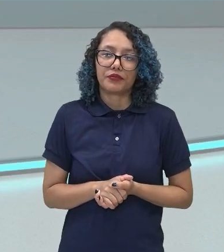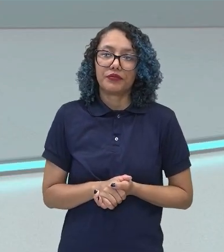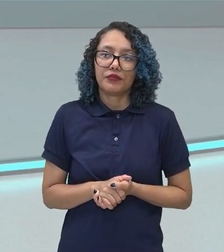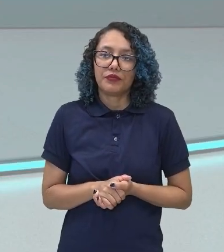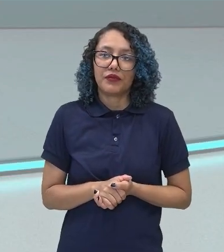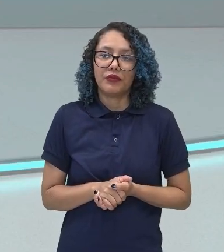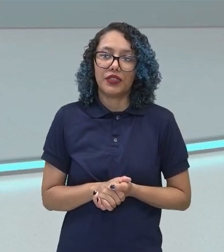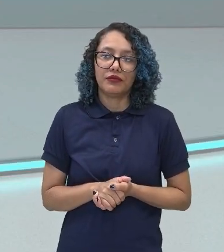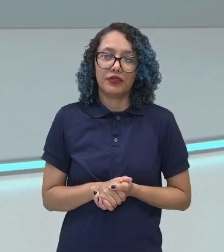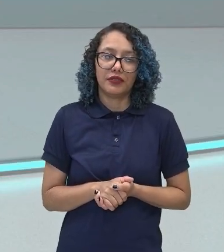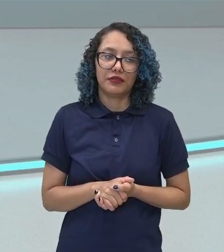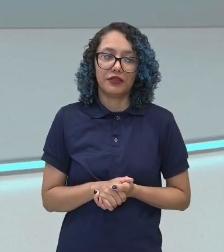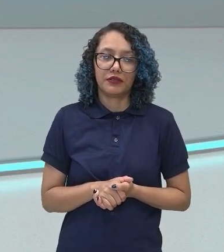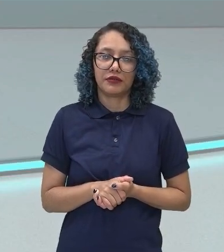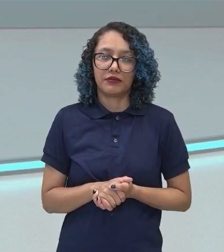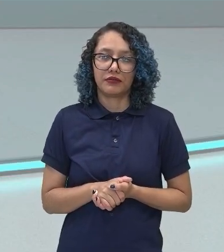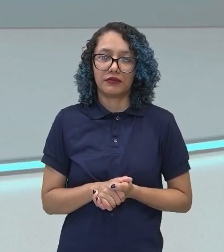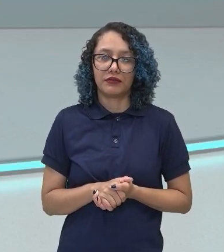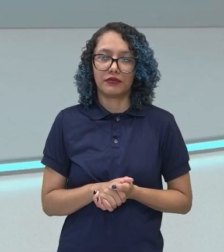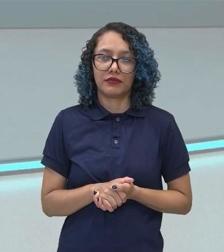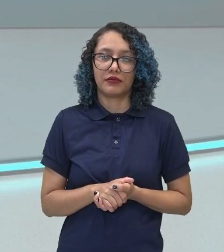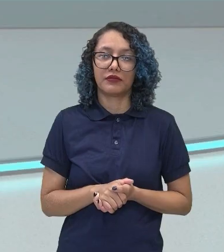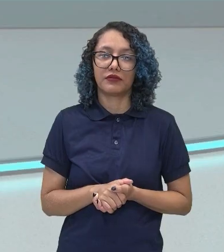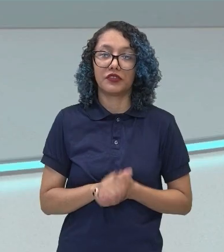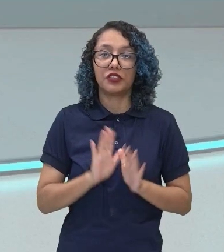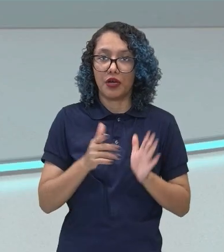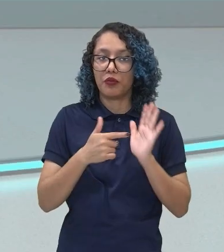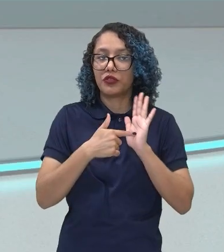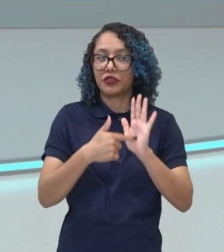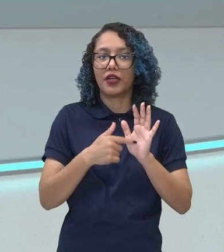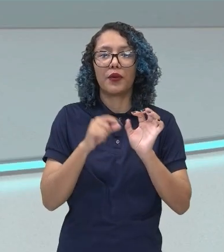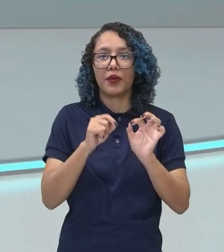forma afirmativa. Agora eu vou mostrar para vocês